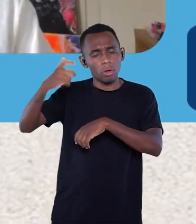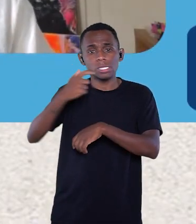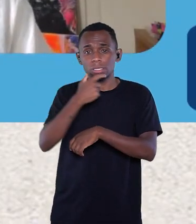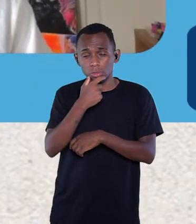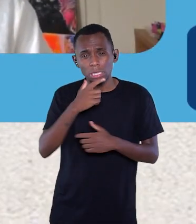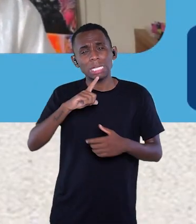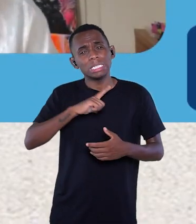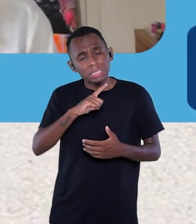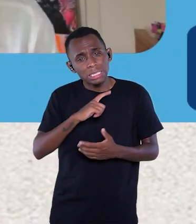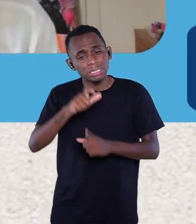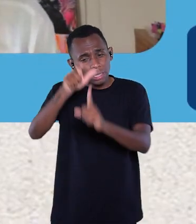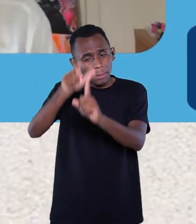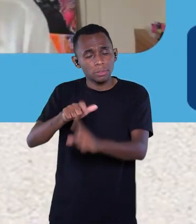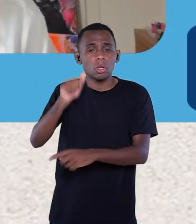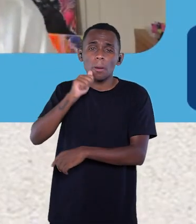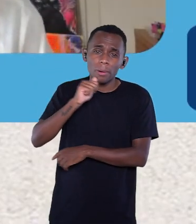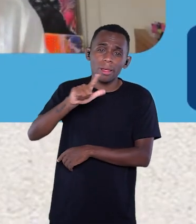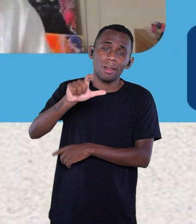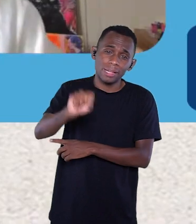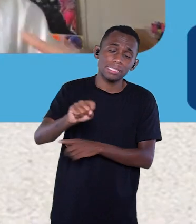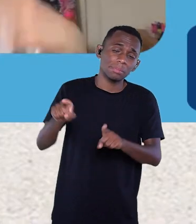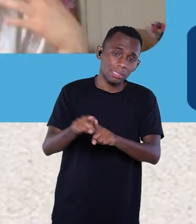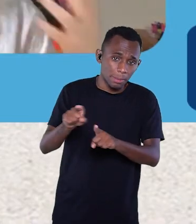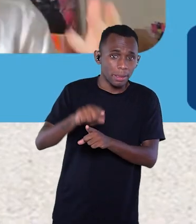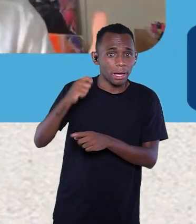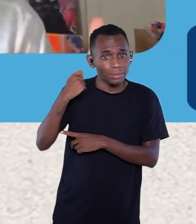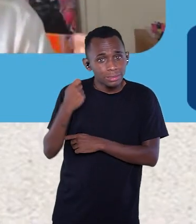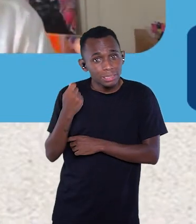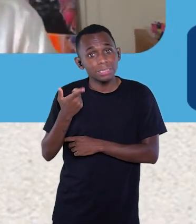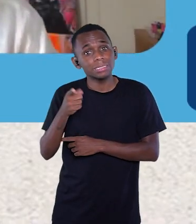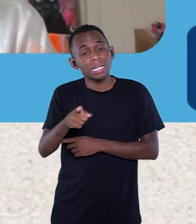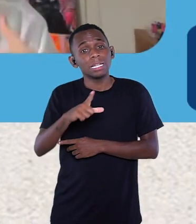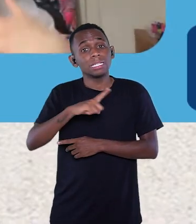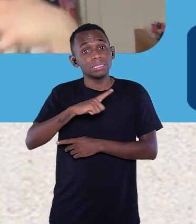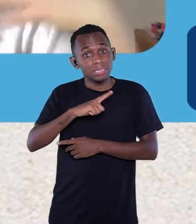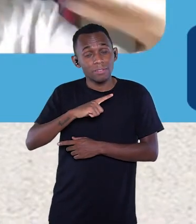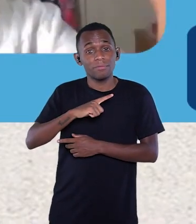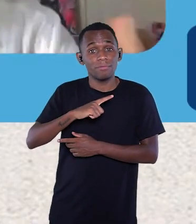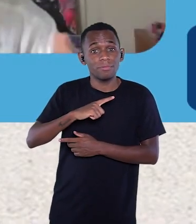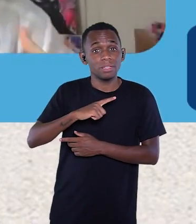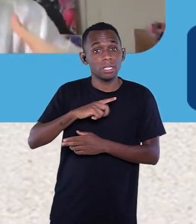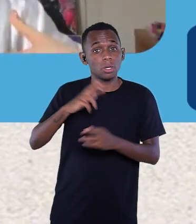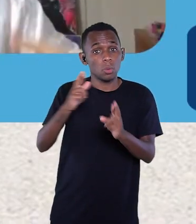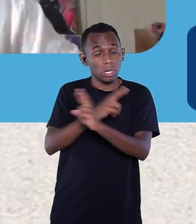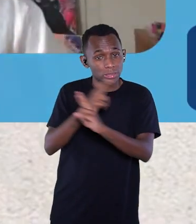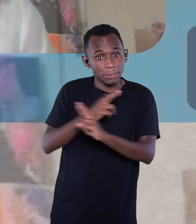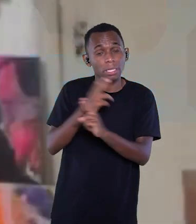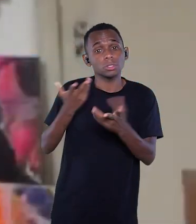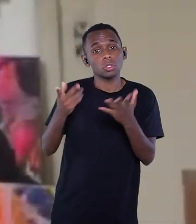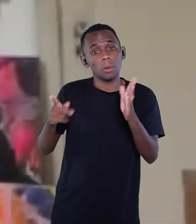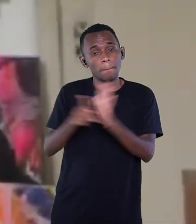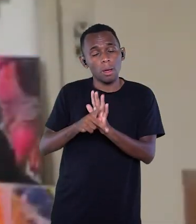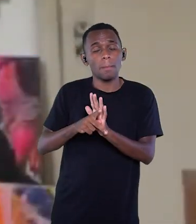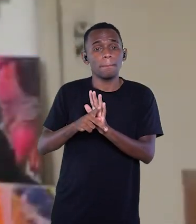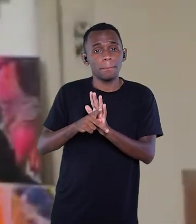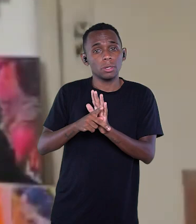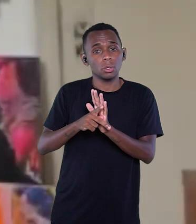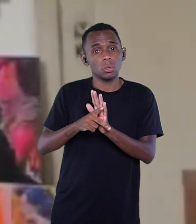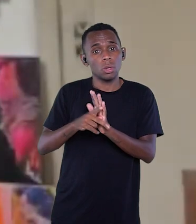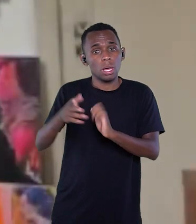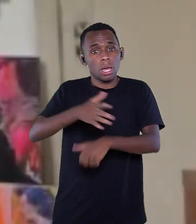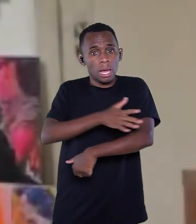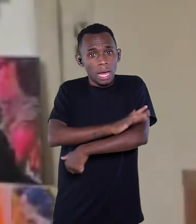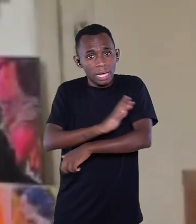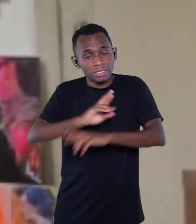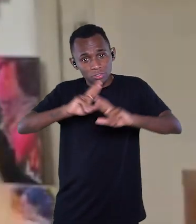não, tem essa atriz que era uma lésbica também, não sei o quê, ela viveu um relacionamento interracial com a diretora dos filmes, mas ela não é